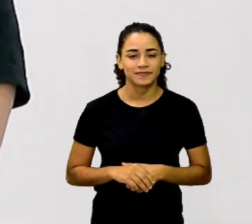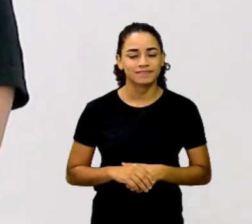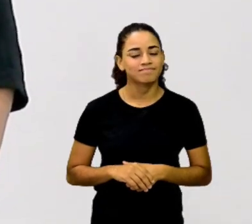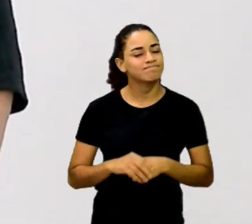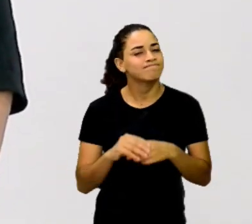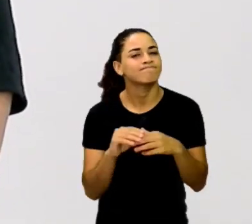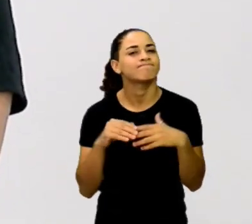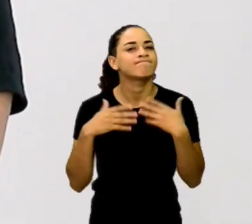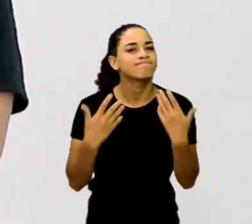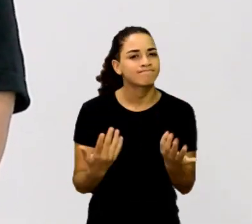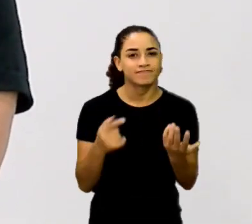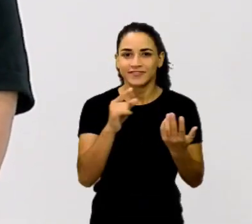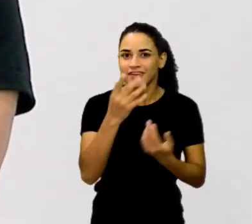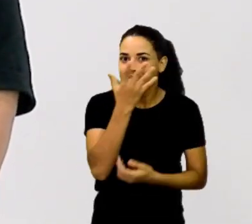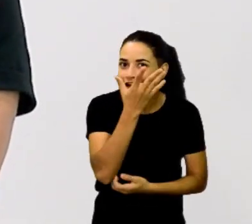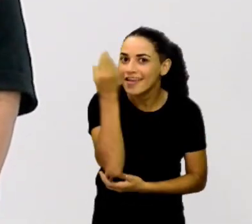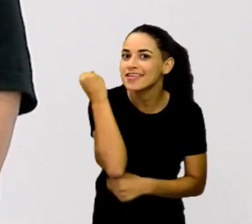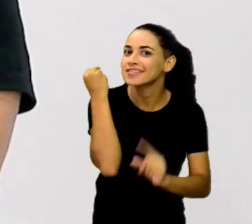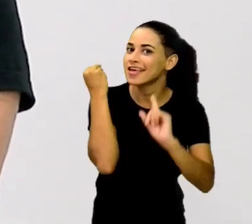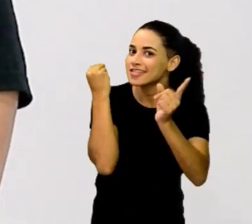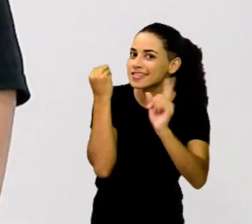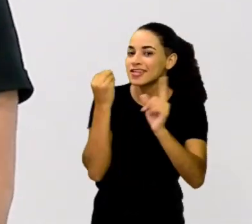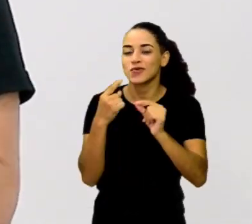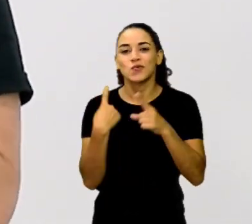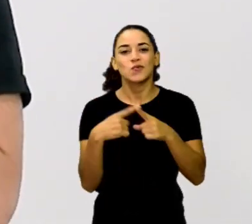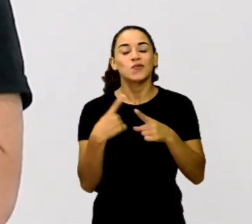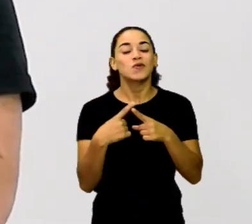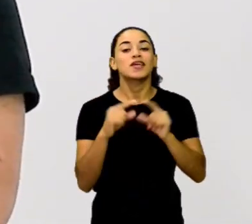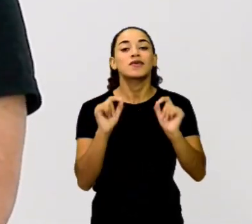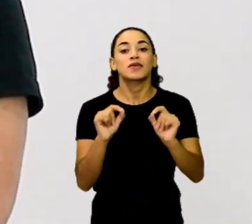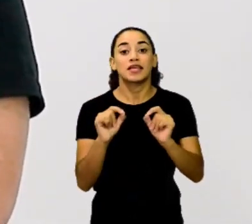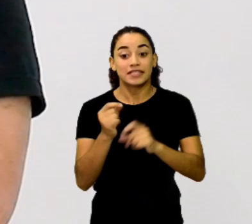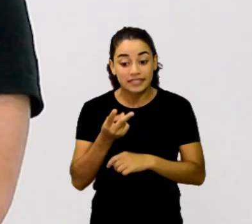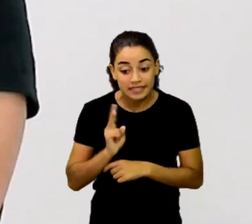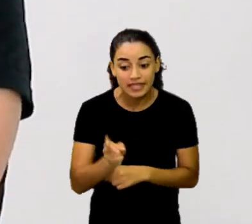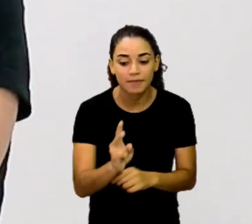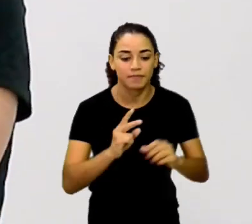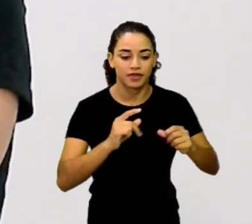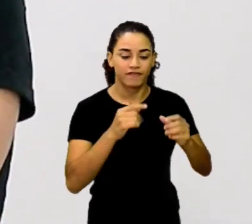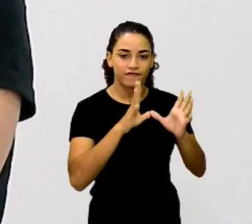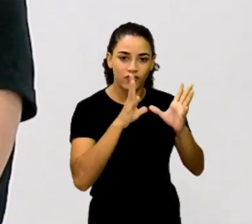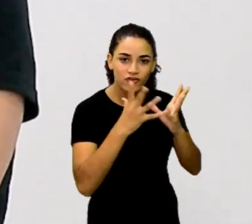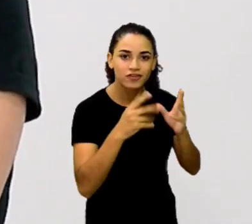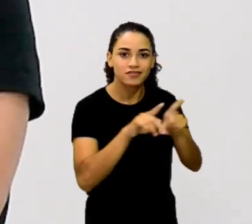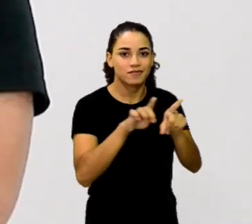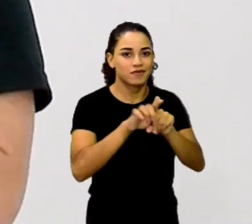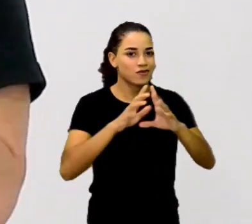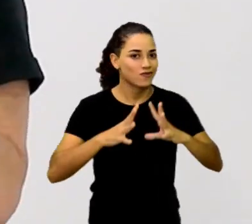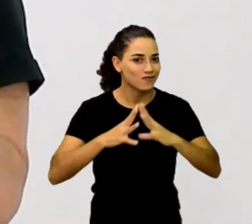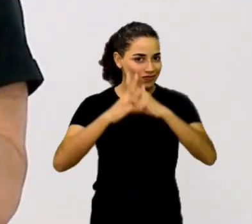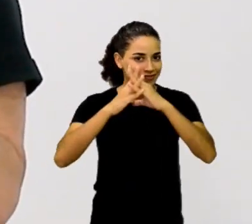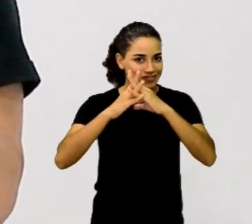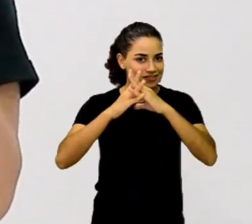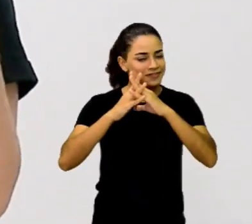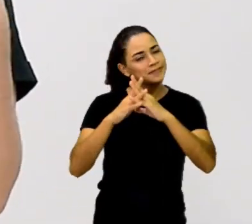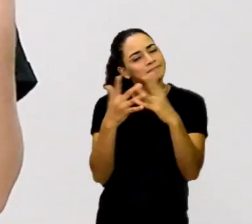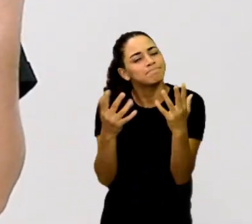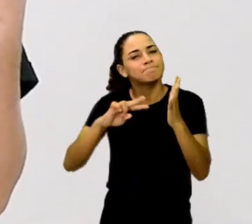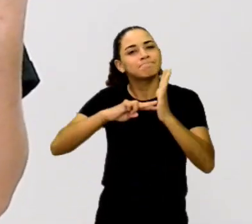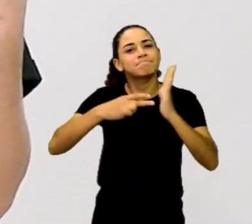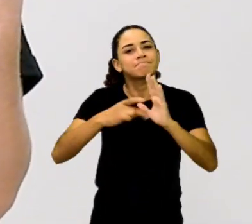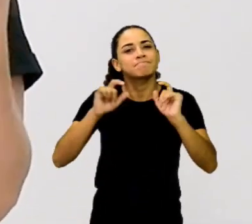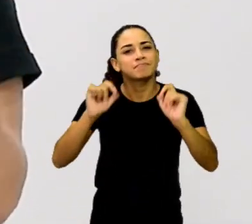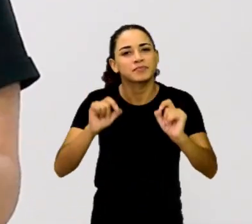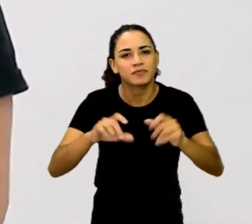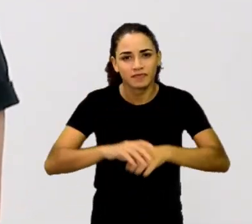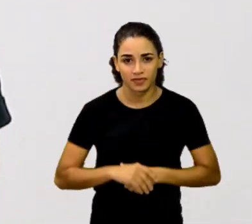Então, não se esqueça, são sempre vogais e consoantes, ou seja,